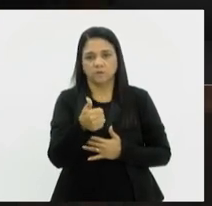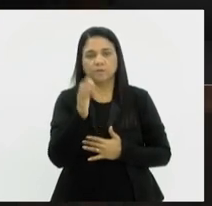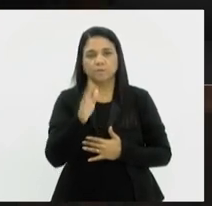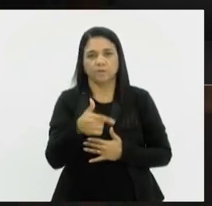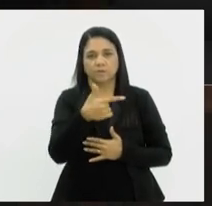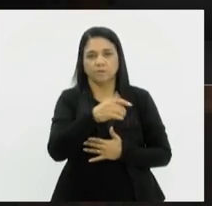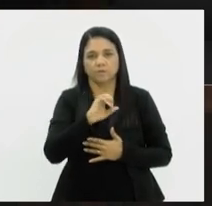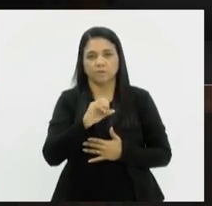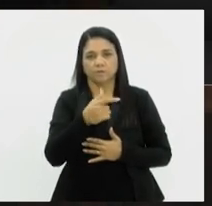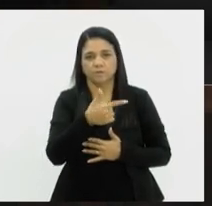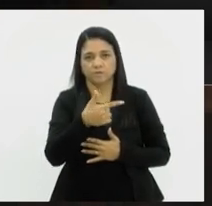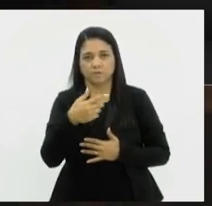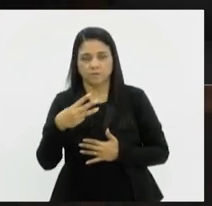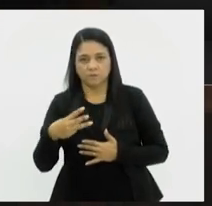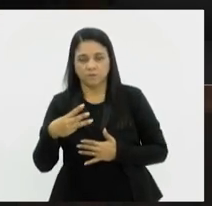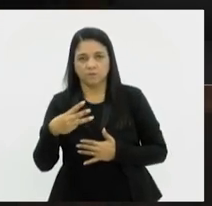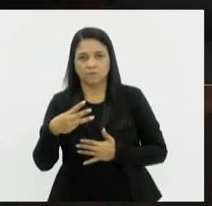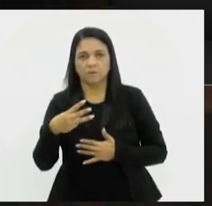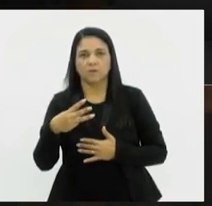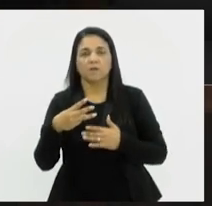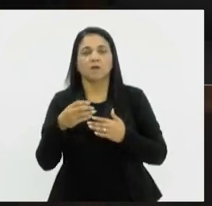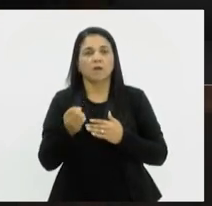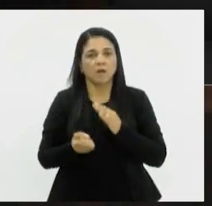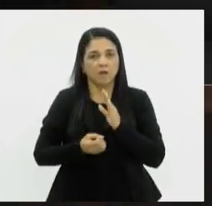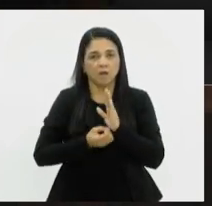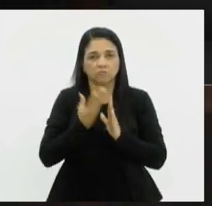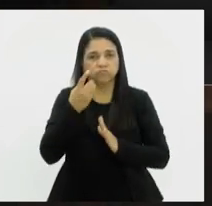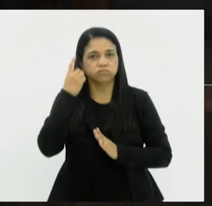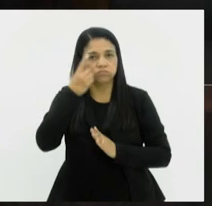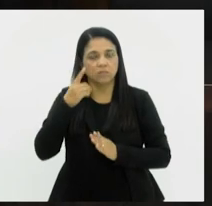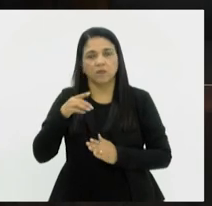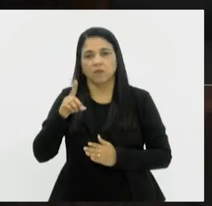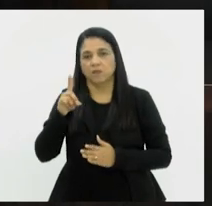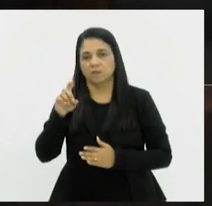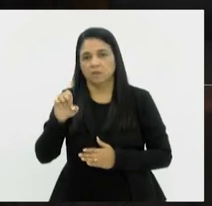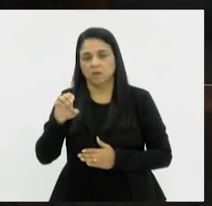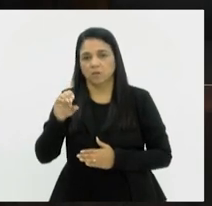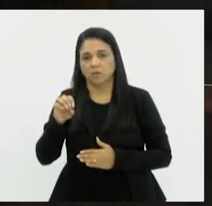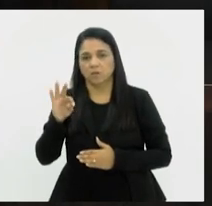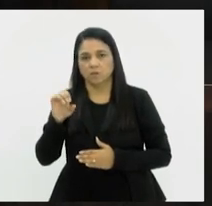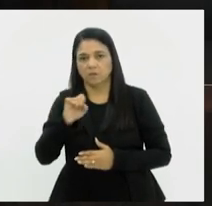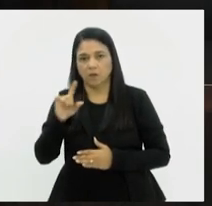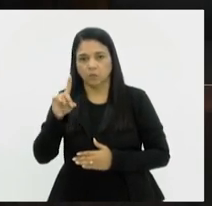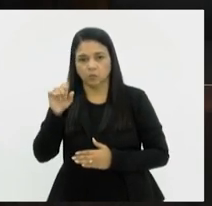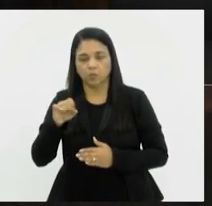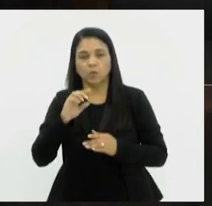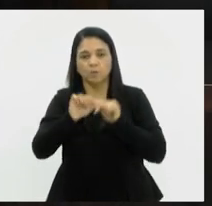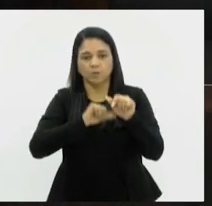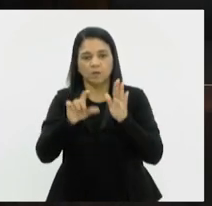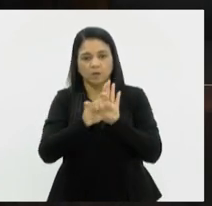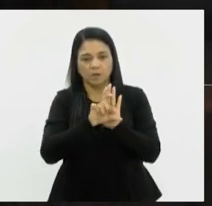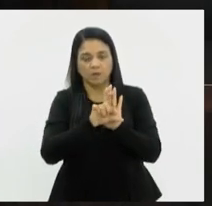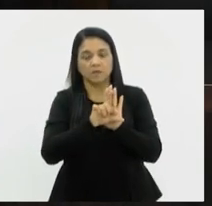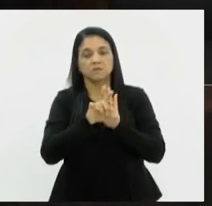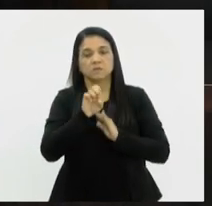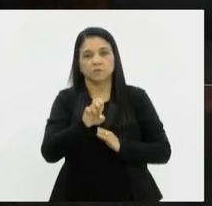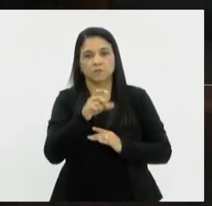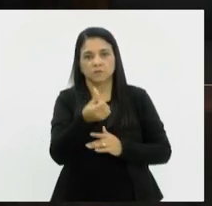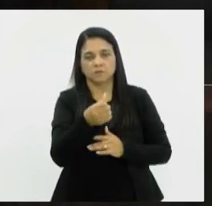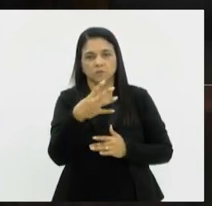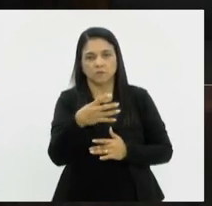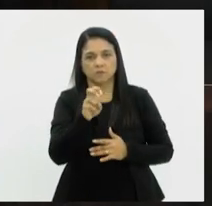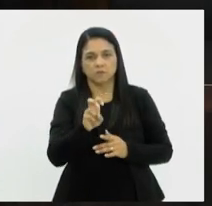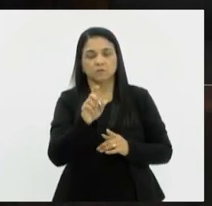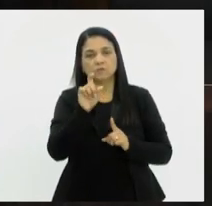2.431 de 23, de autoria do deputado doutor Deodalto, que altera a lei número 5.645 de 6